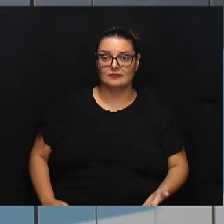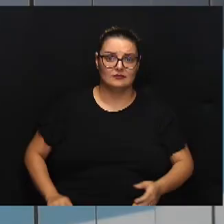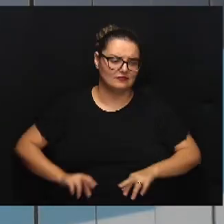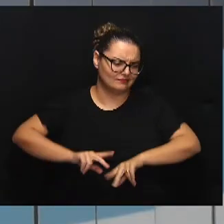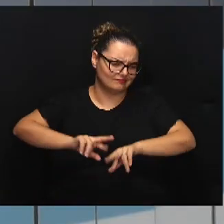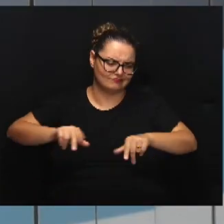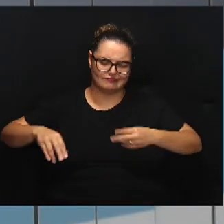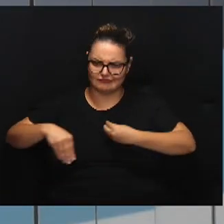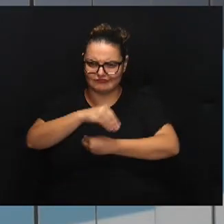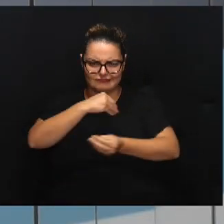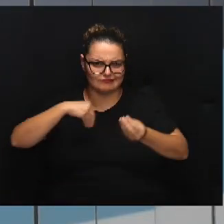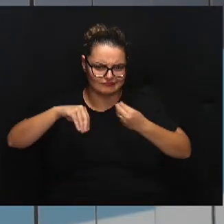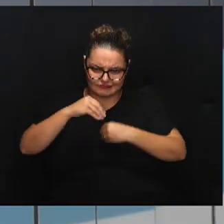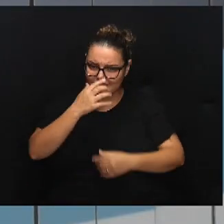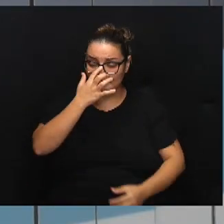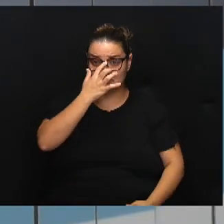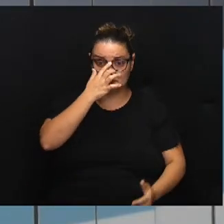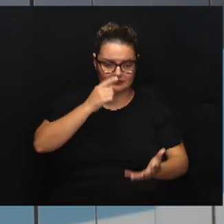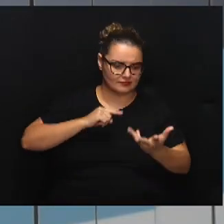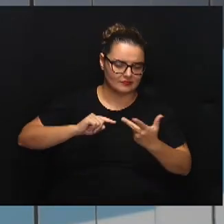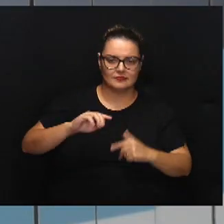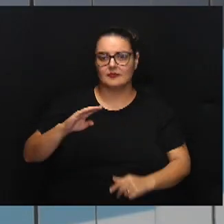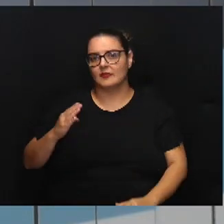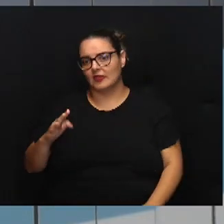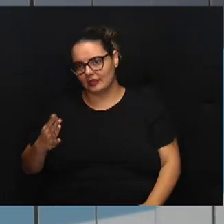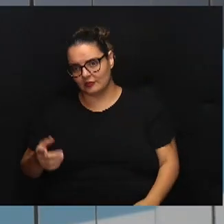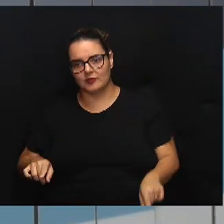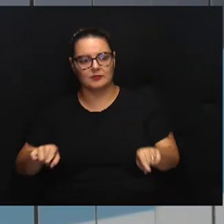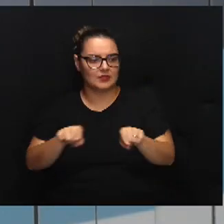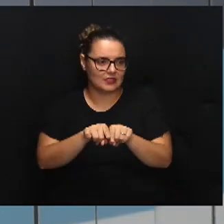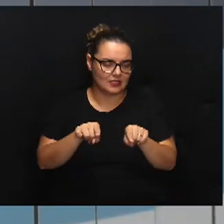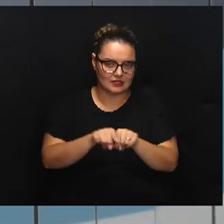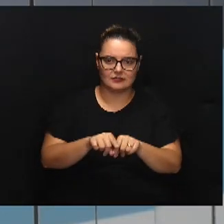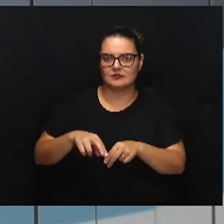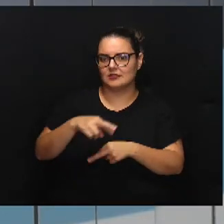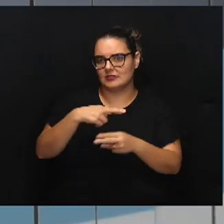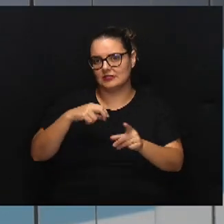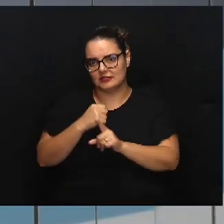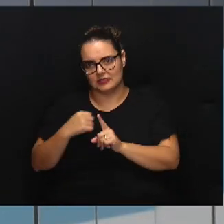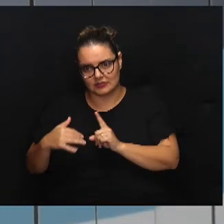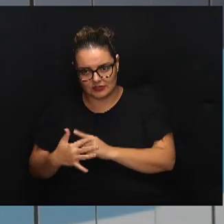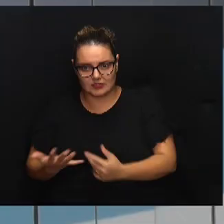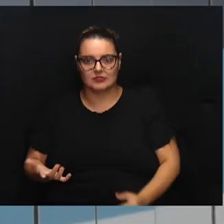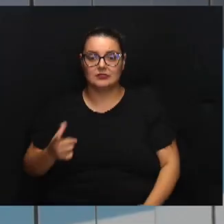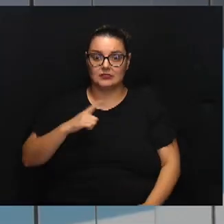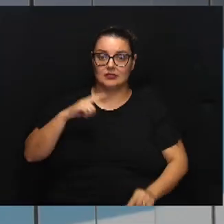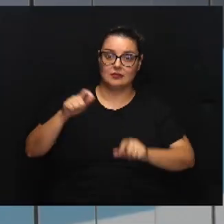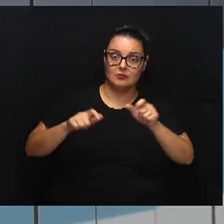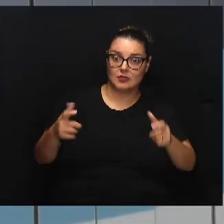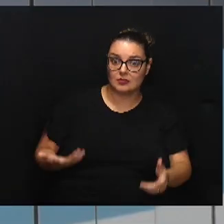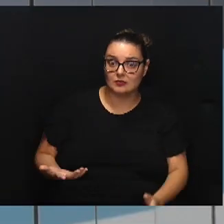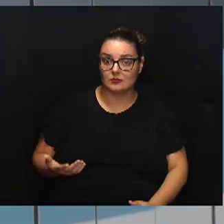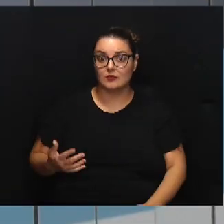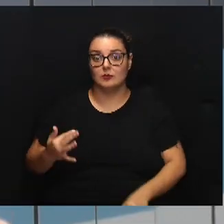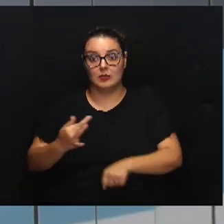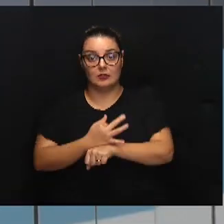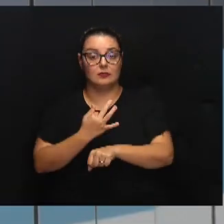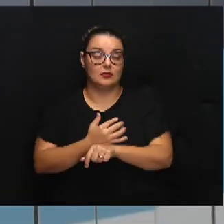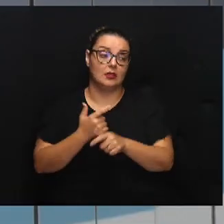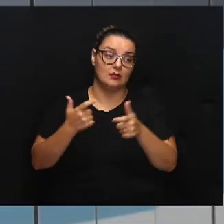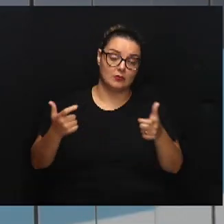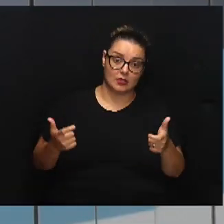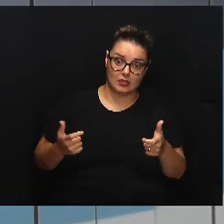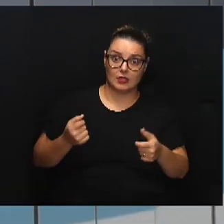multifatorial, envolvida em questões biológicas, mas também em questões sociais. Existem pessoas que têm uma tolerância maior a